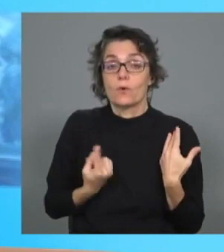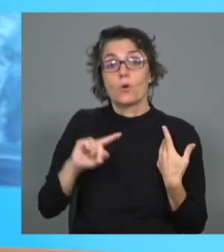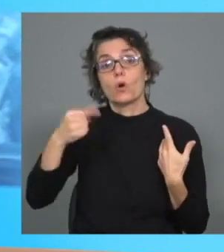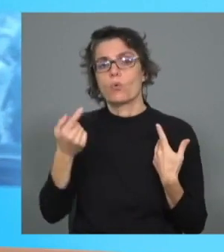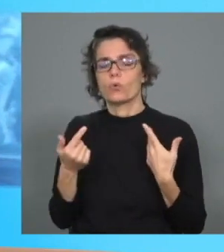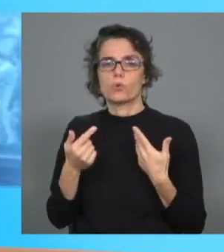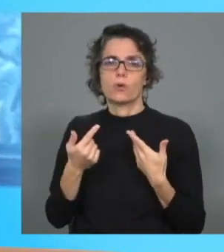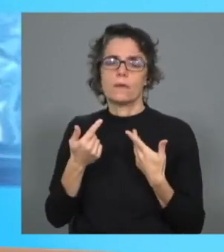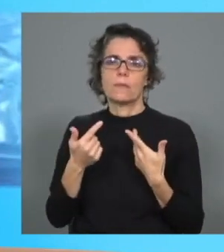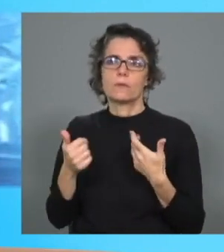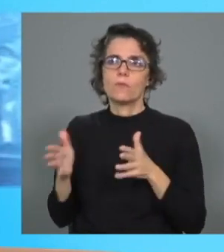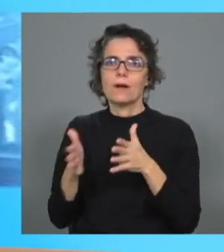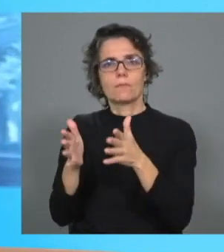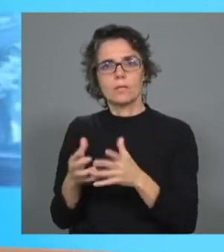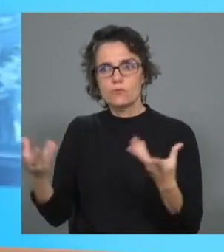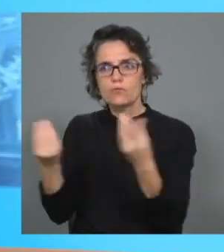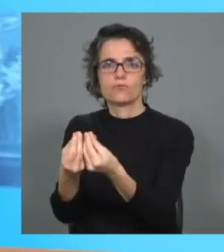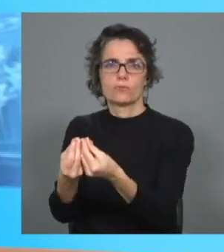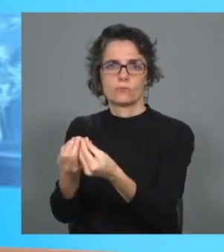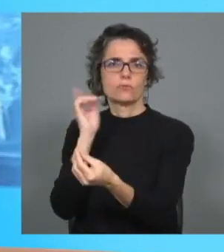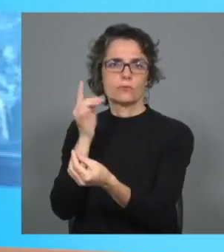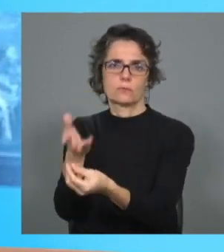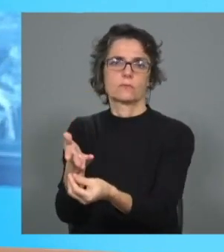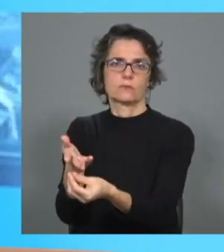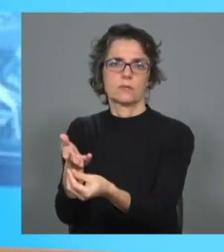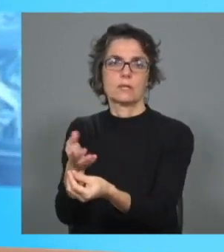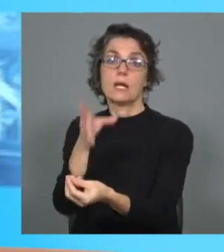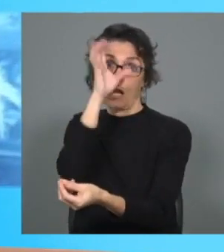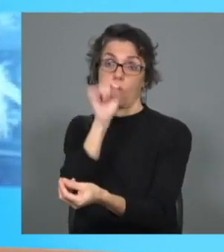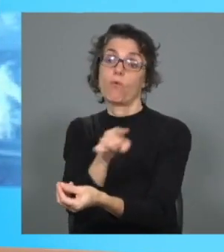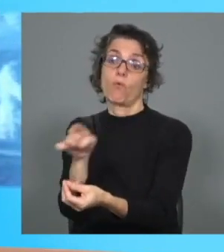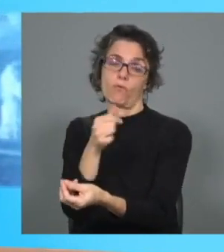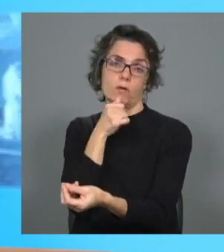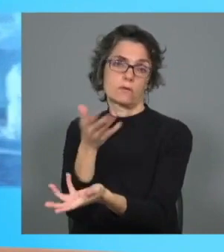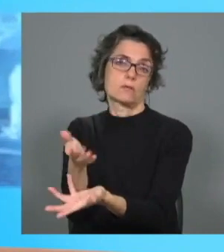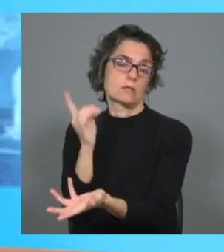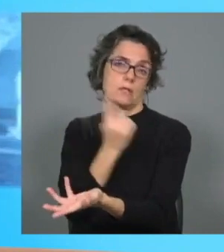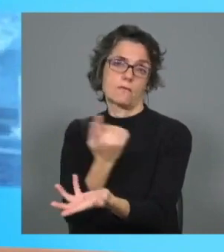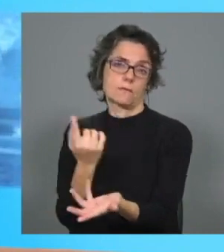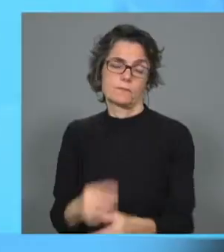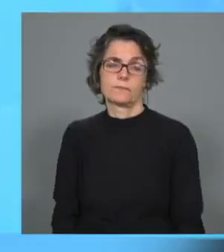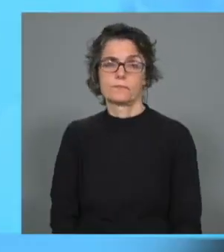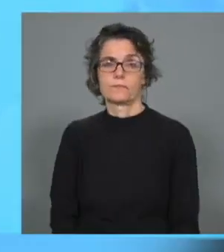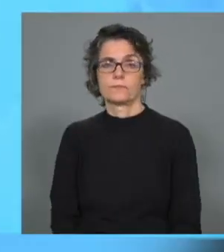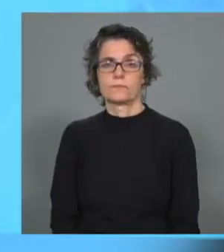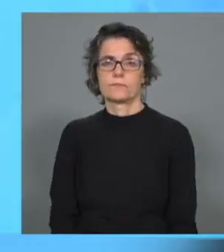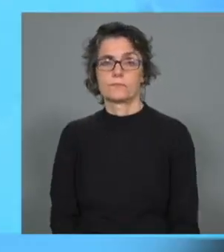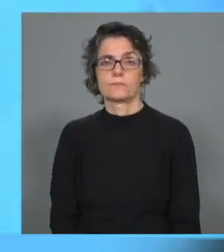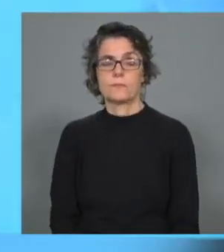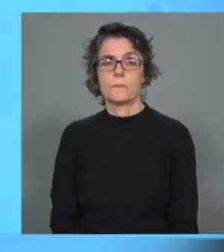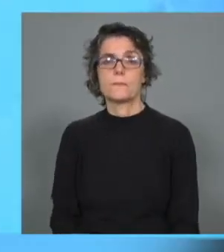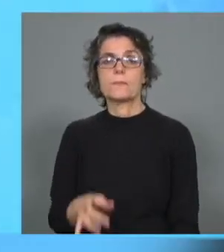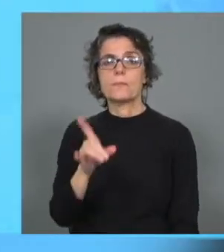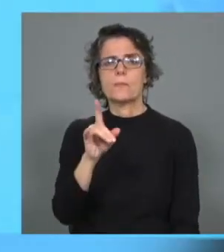e globais, e aí há os governos têm muito a fazer. E sobre a participação